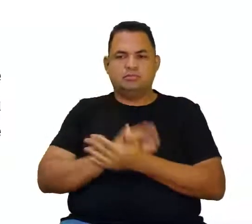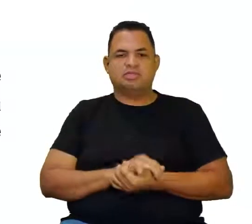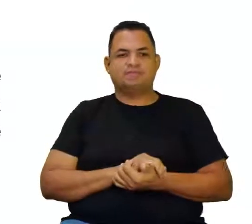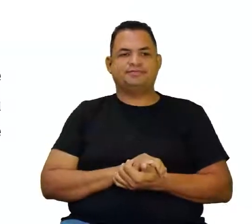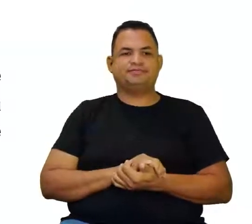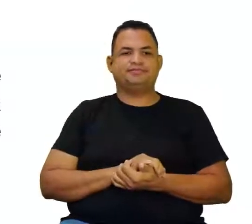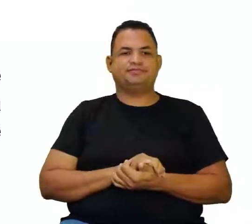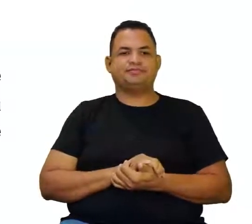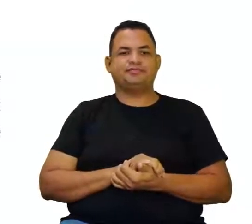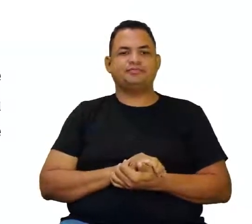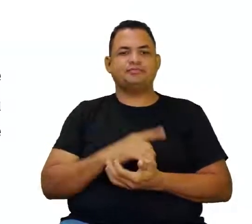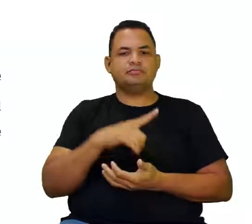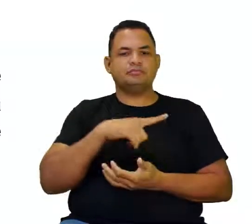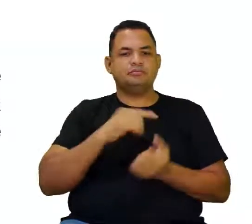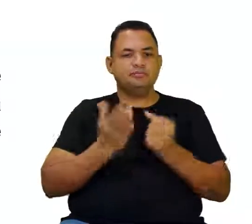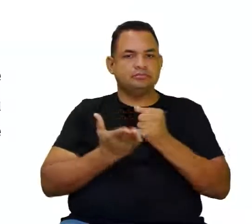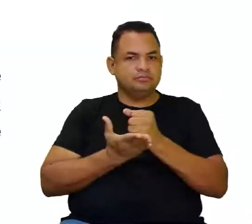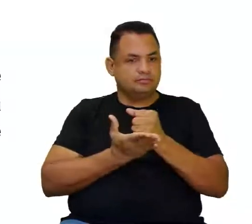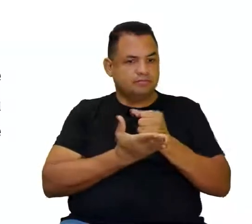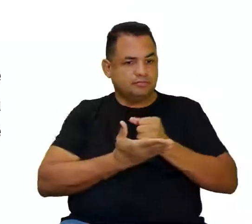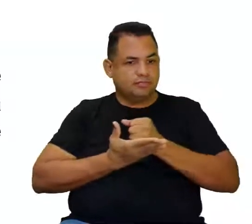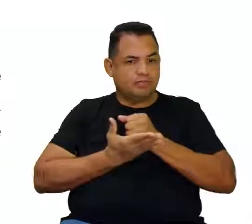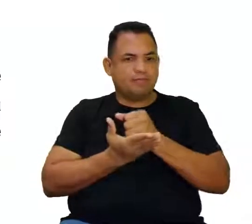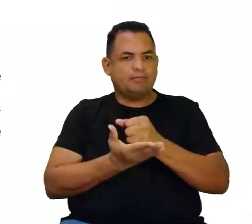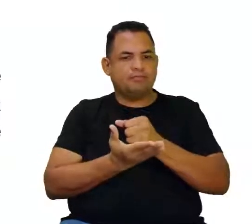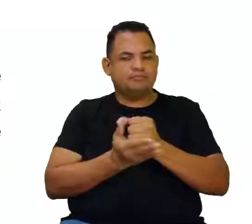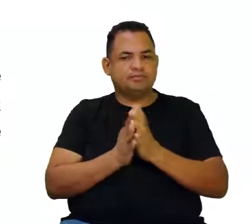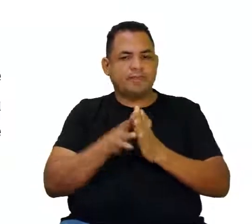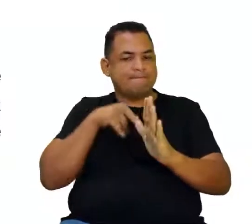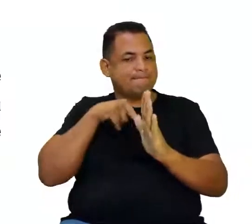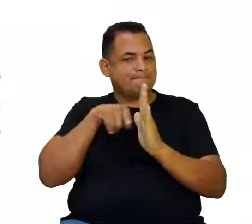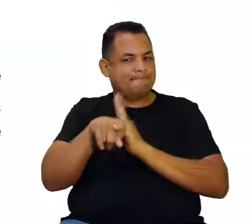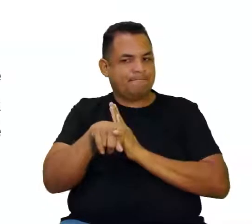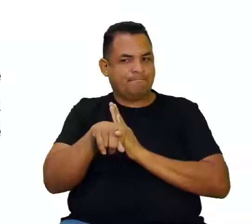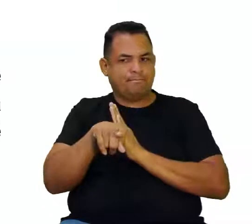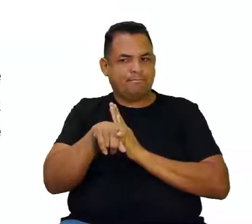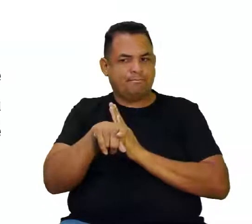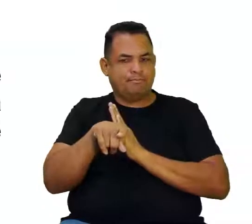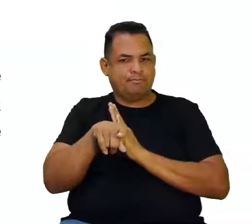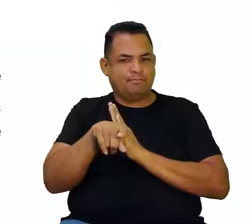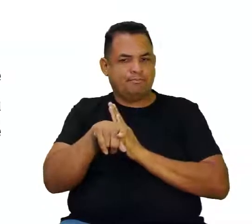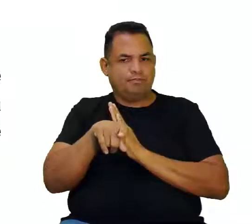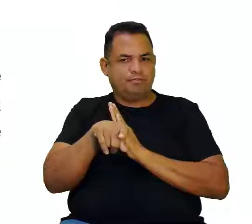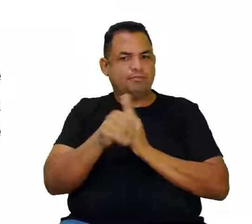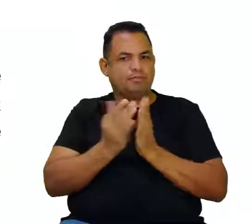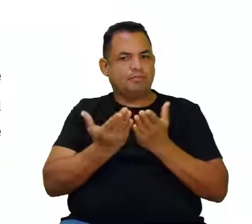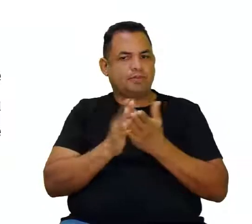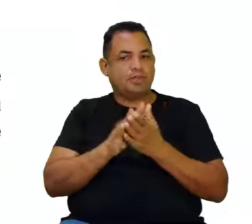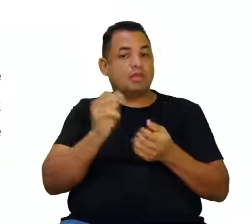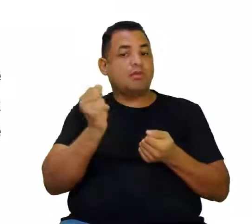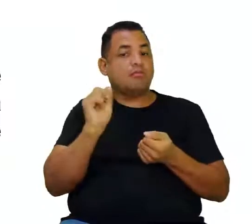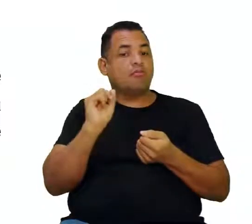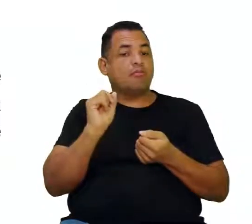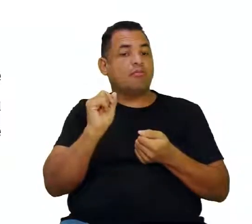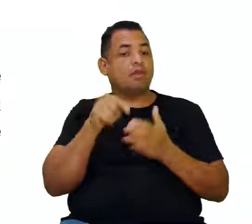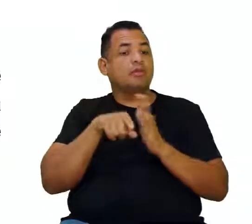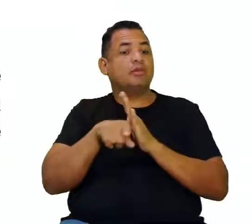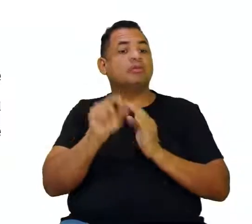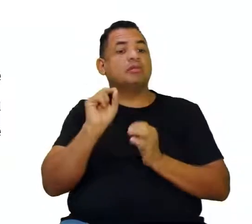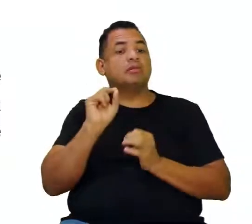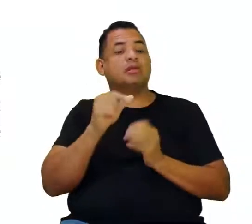o nosso suporte da questão. A pergunta, o que a questão quer que a gente faça, está aqui,